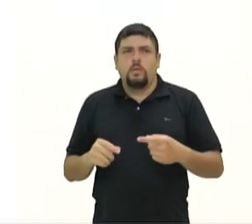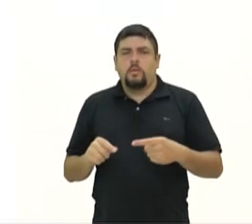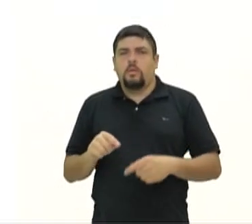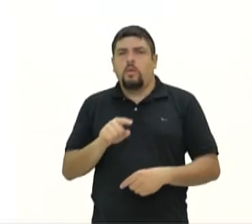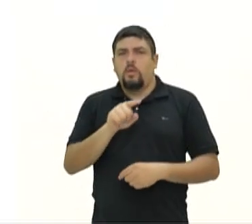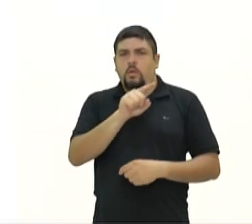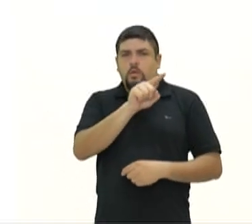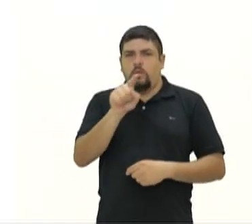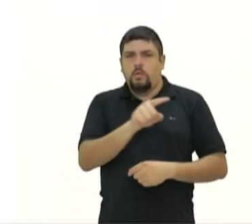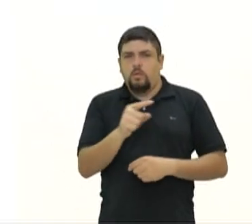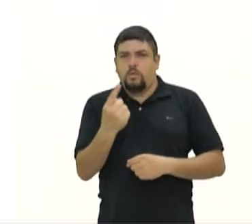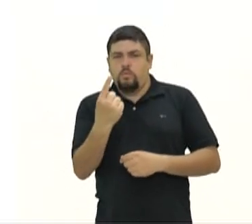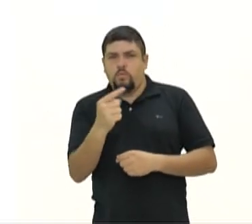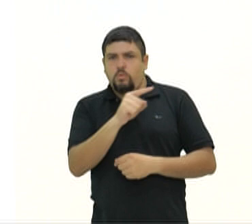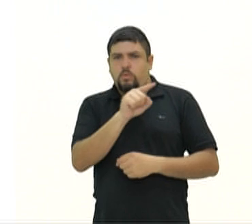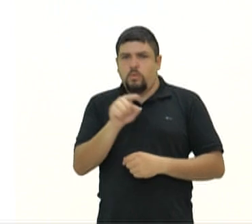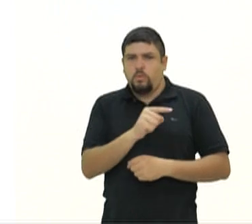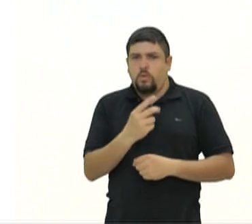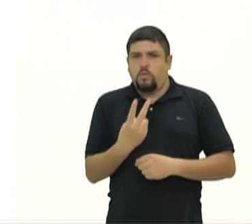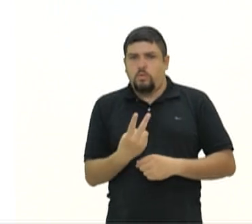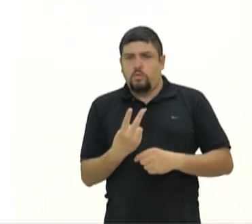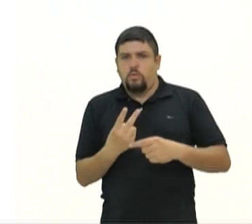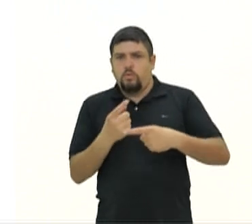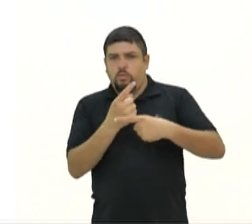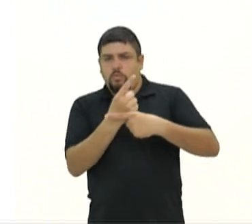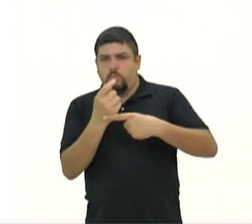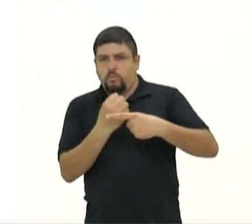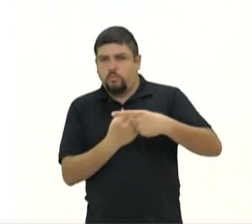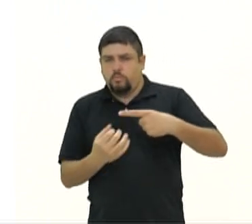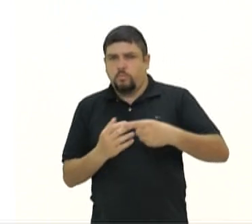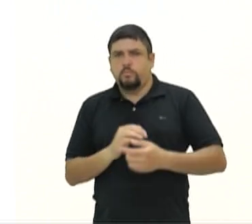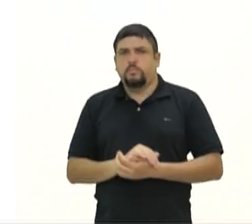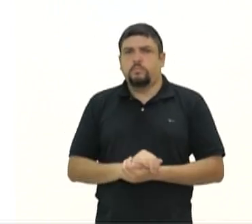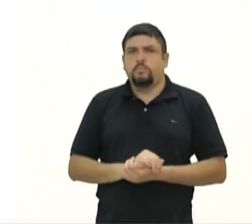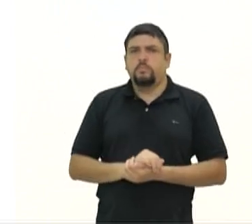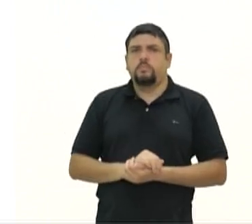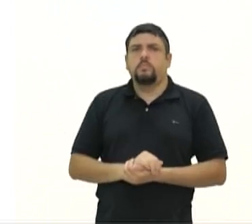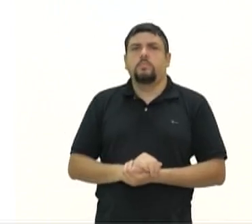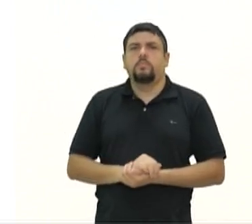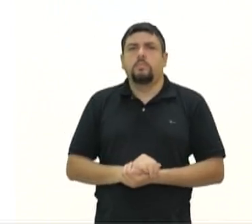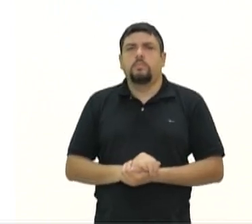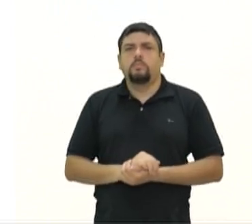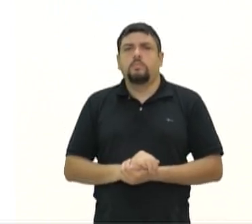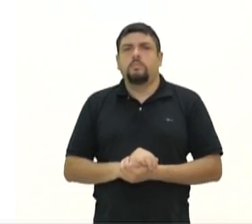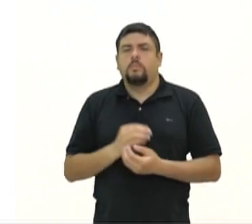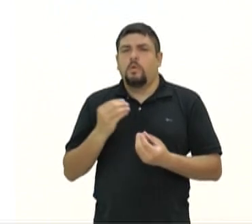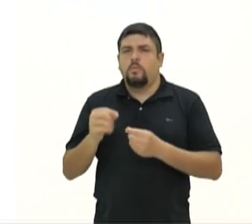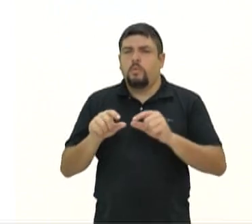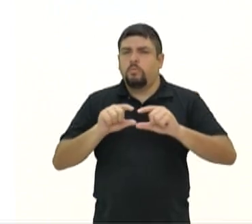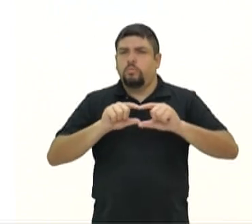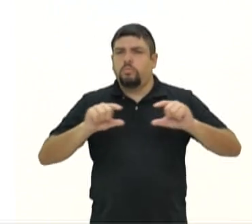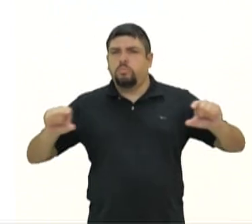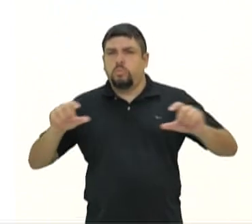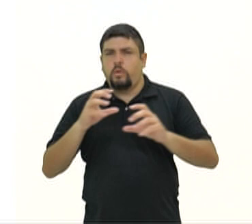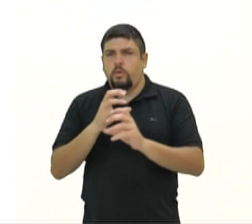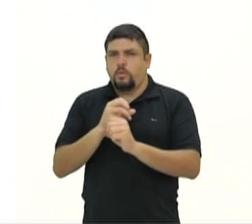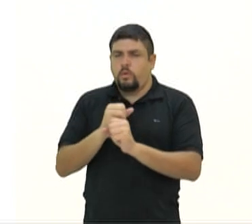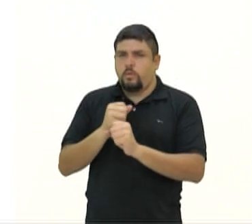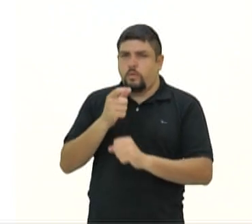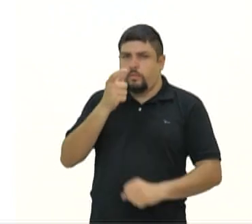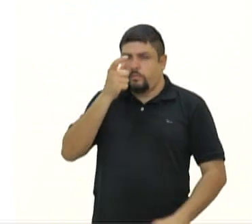2 vezes cosseno de π sobre 6 mais I seno de π sobre 6. Como fazer essa divisão? Vamos calcular essa divisão então.